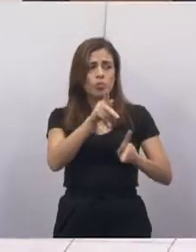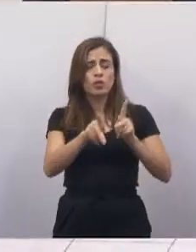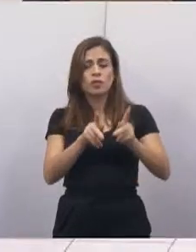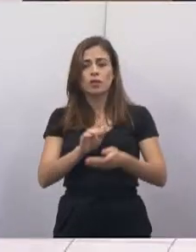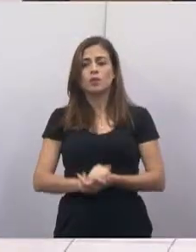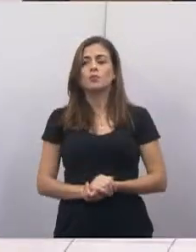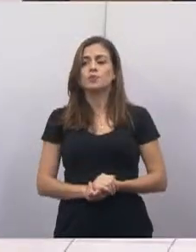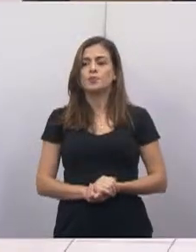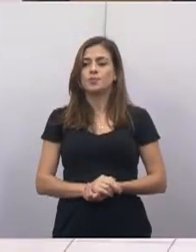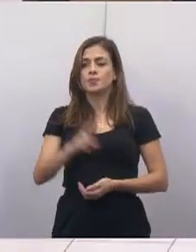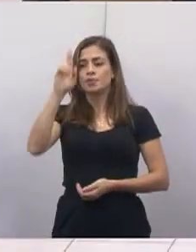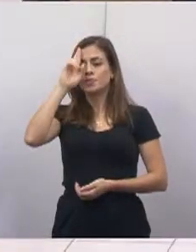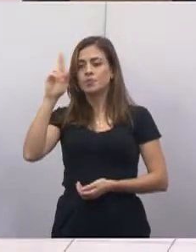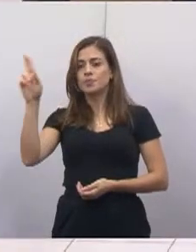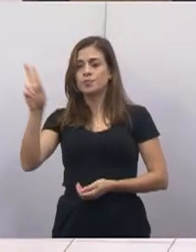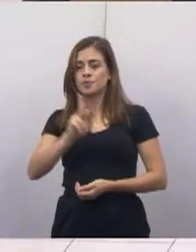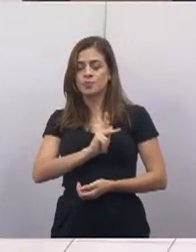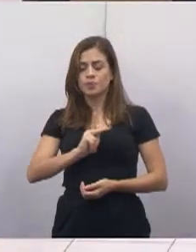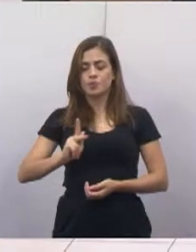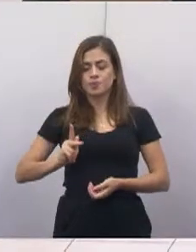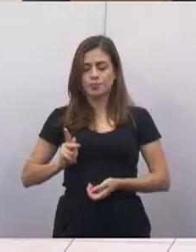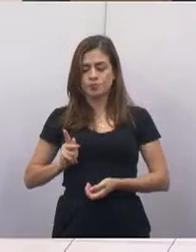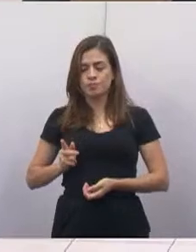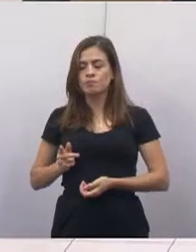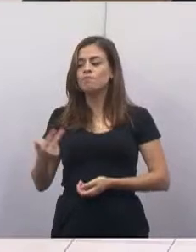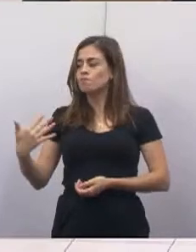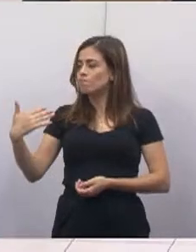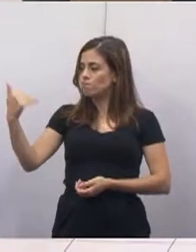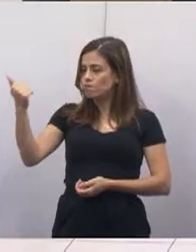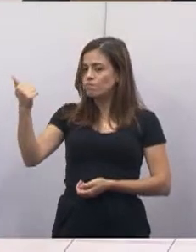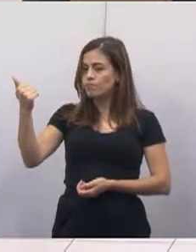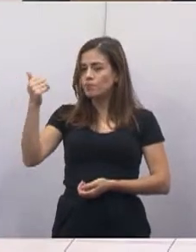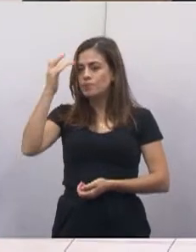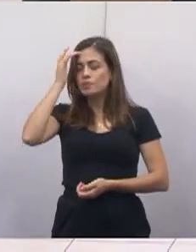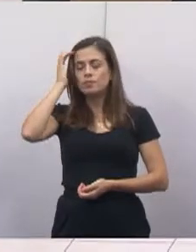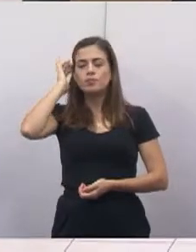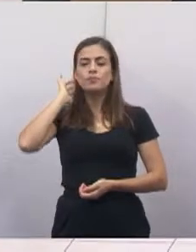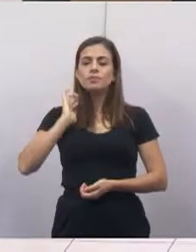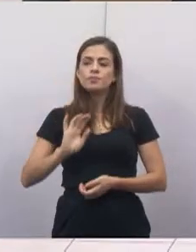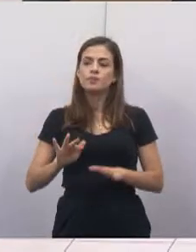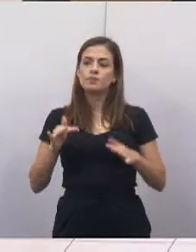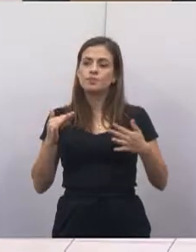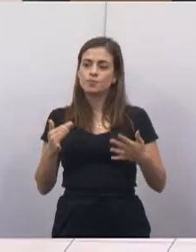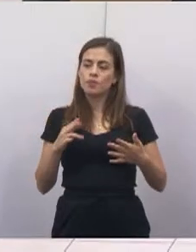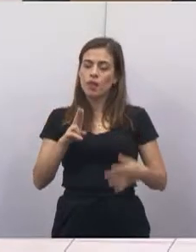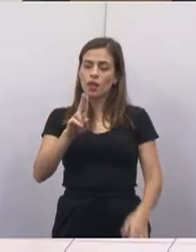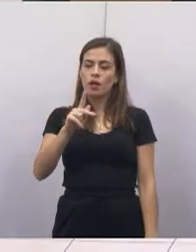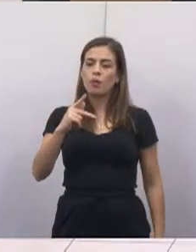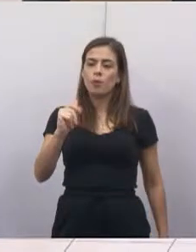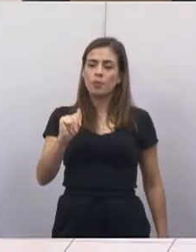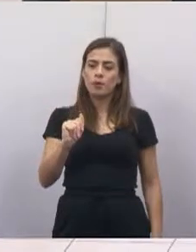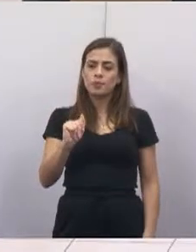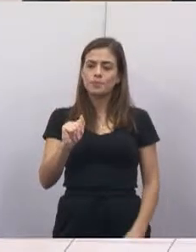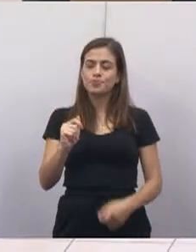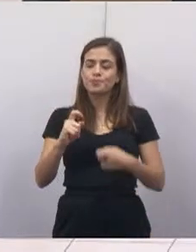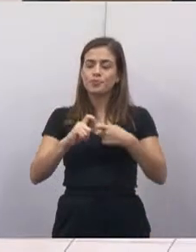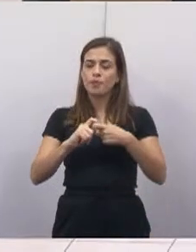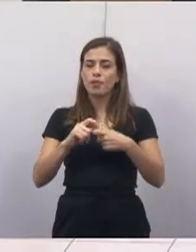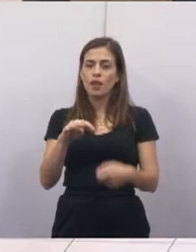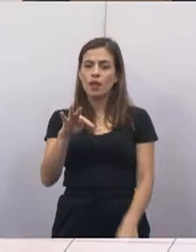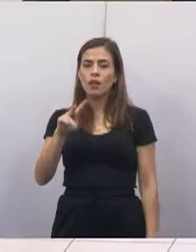Senhor presidente, fui procurado também a respeito da UPA Dr.